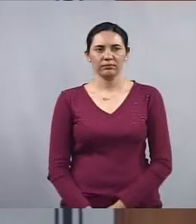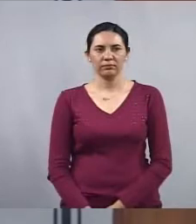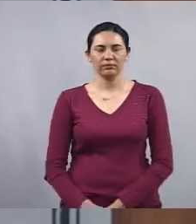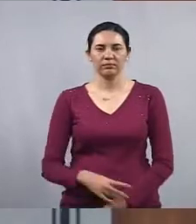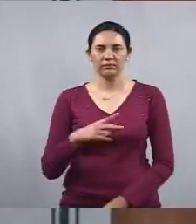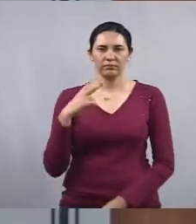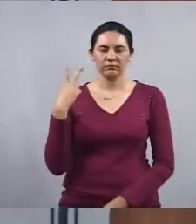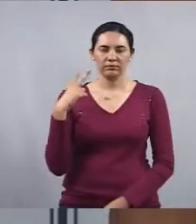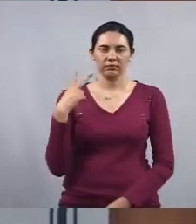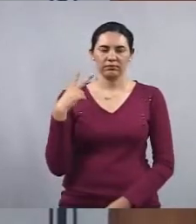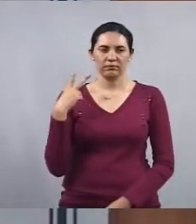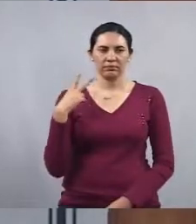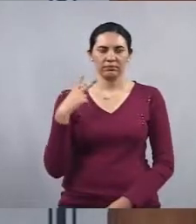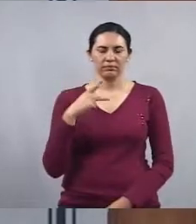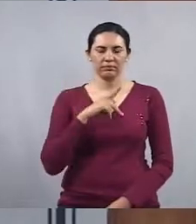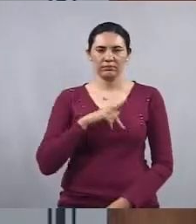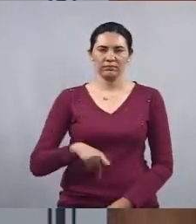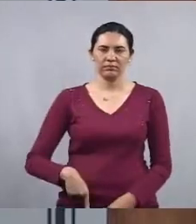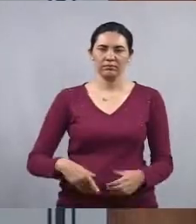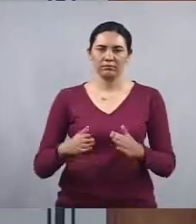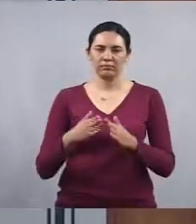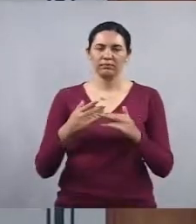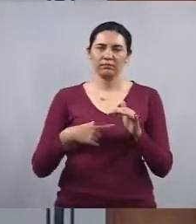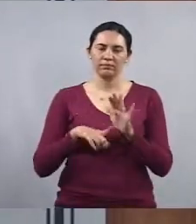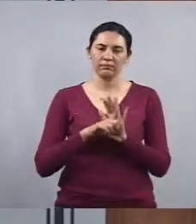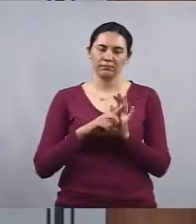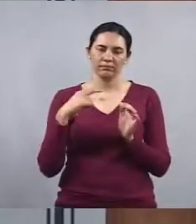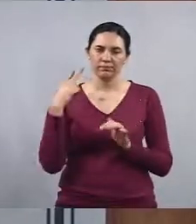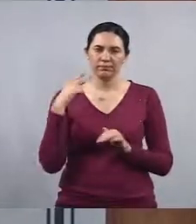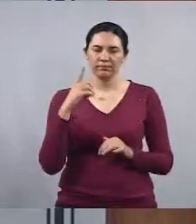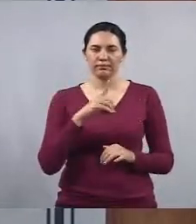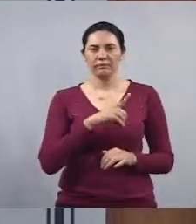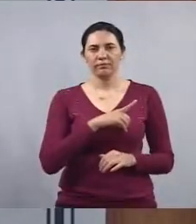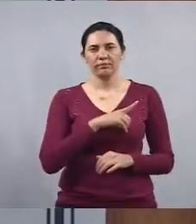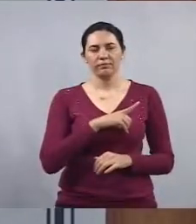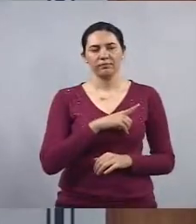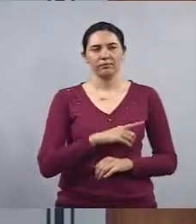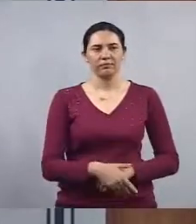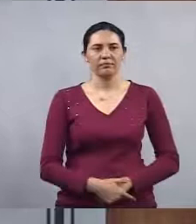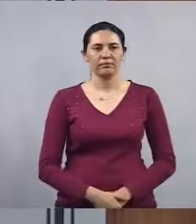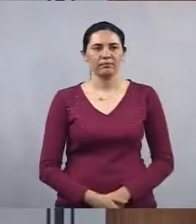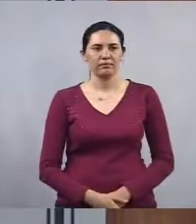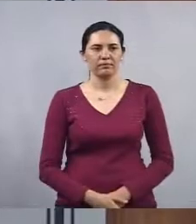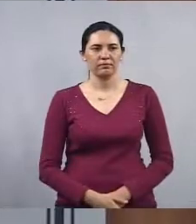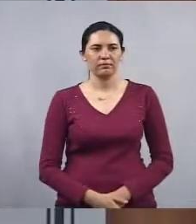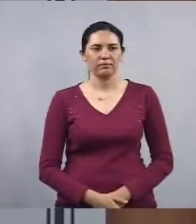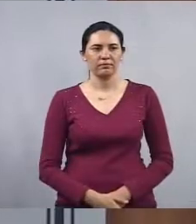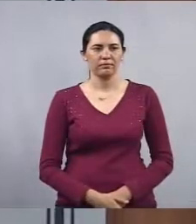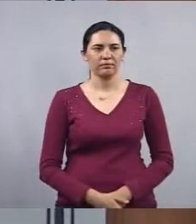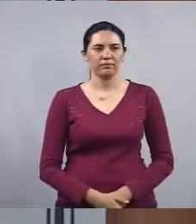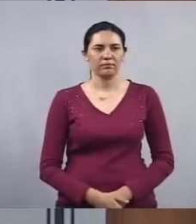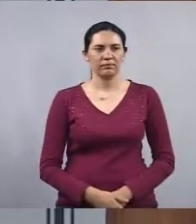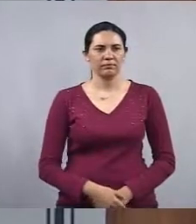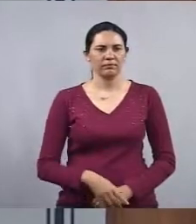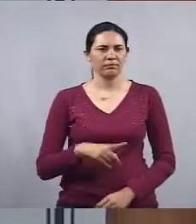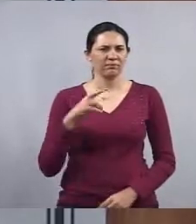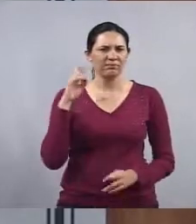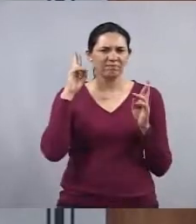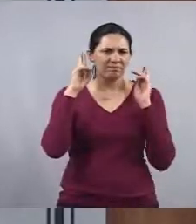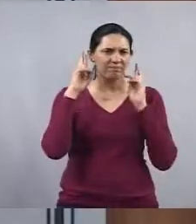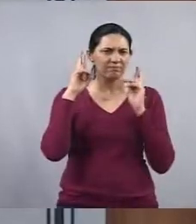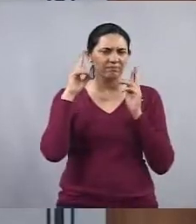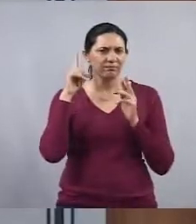o vereador Presidente dessa casa Vereador Wilson Damasceno eu acho que não tá saindo aí tá